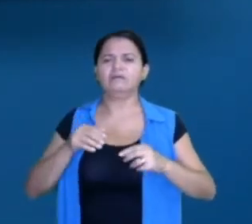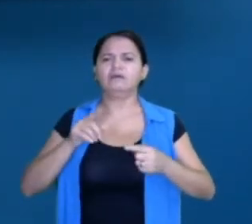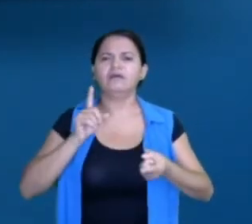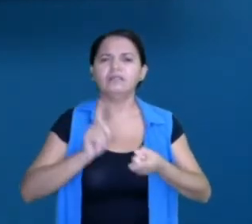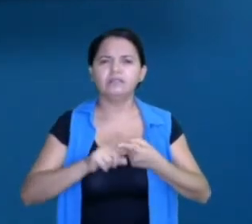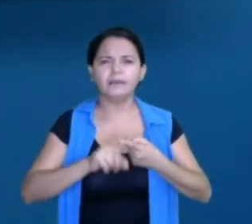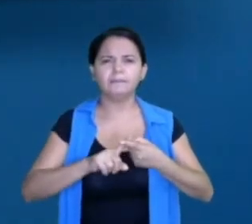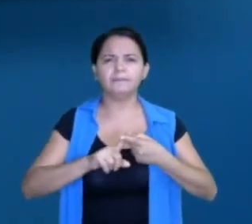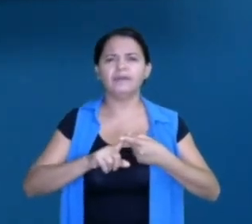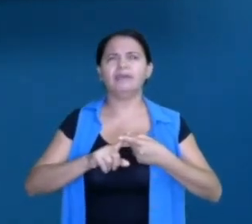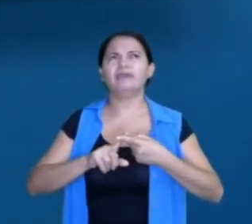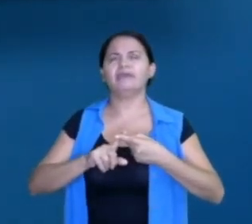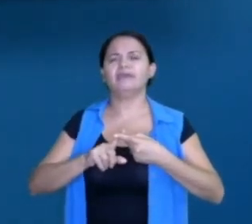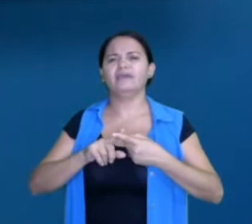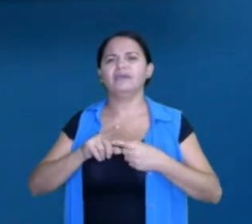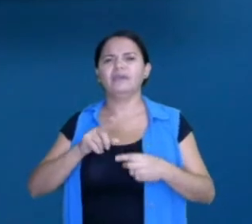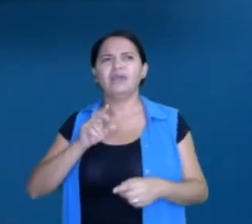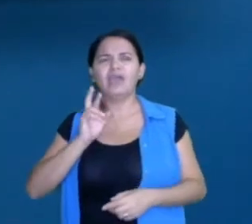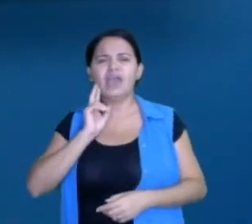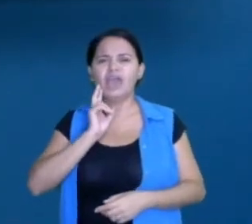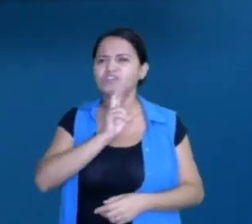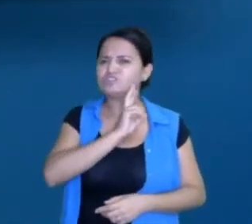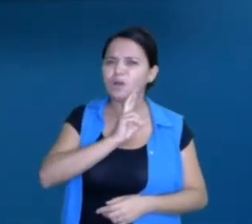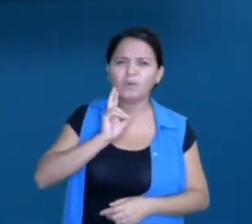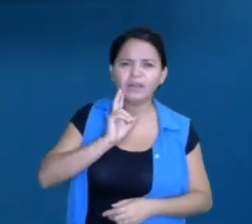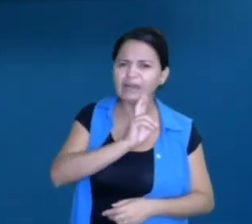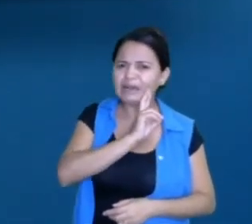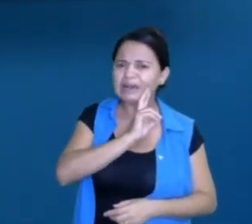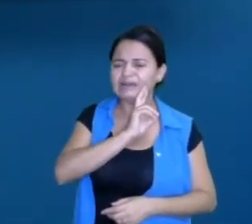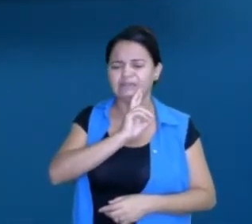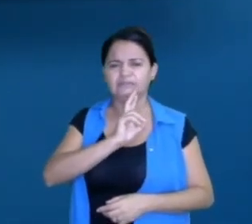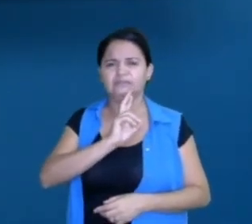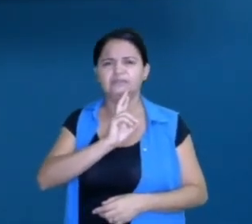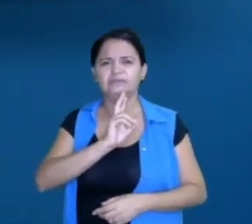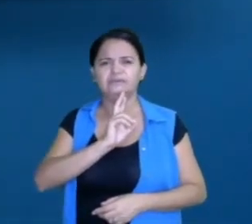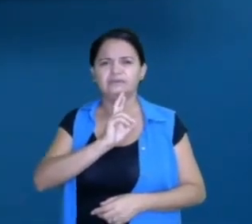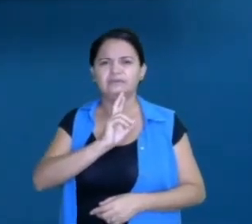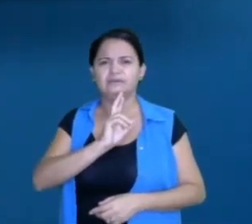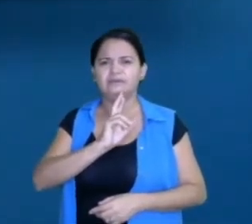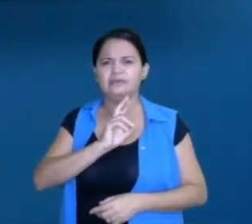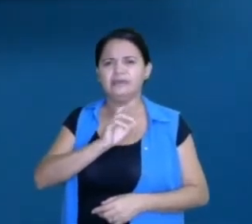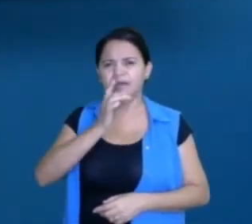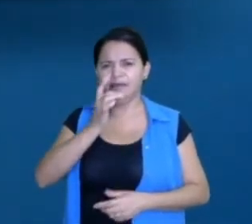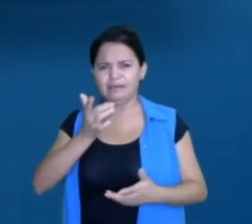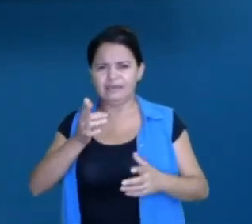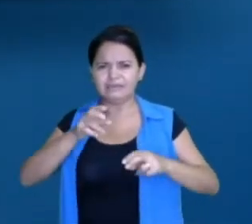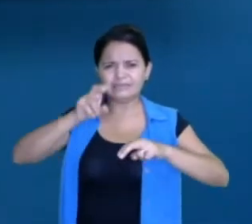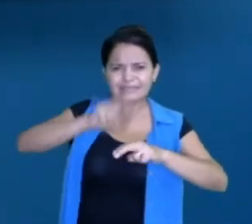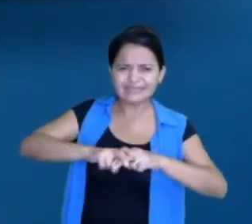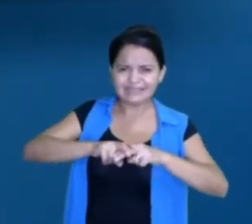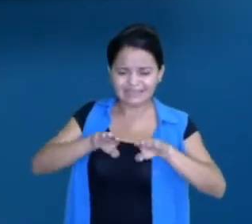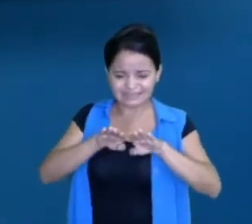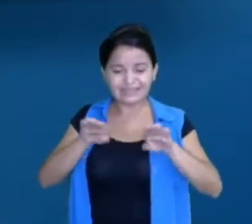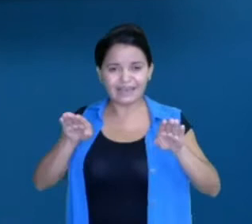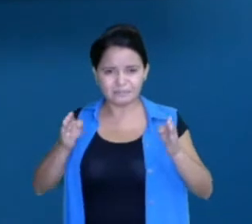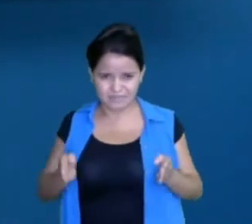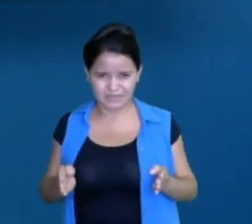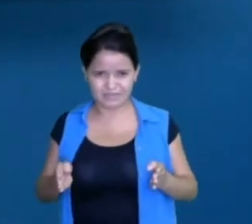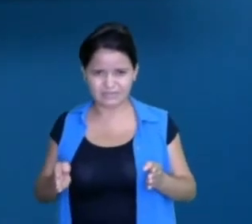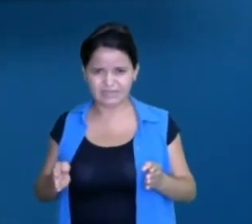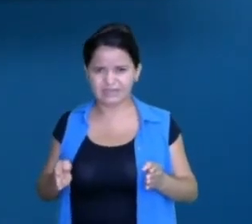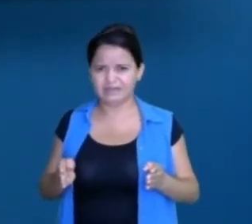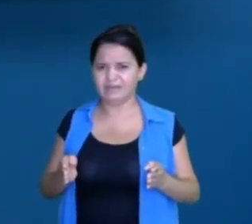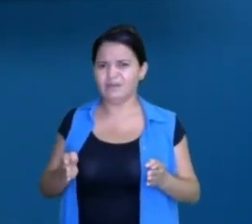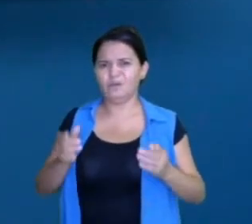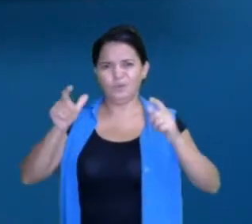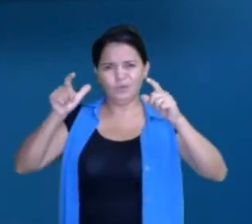Julius indo com a sua esposa para um restaurante e pegando a pior localização da mesa, né? Ou